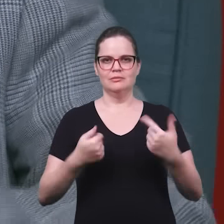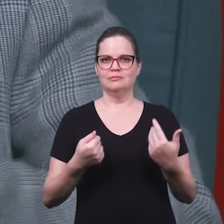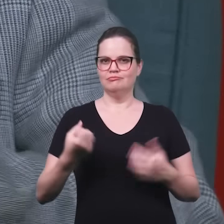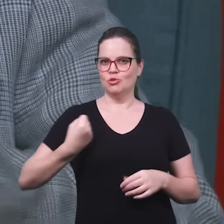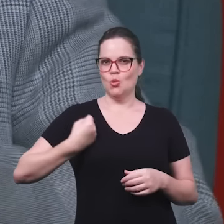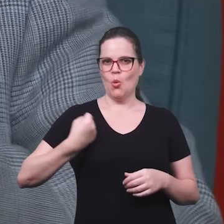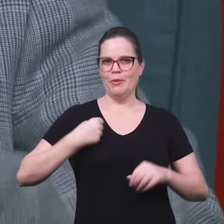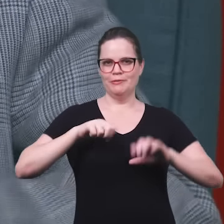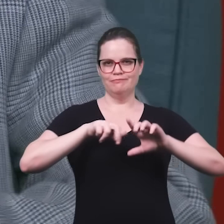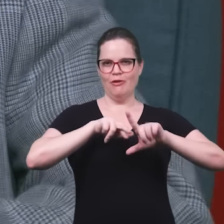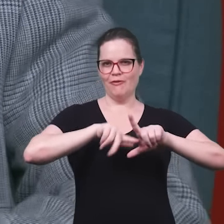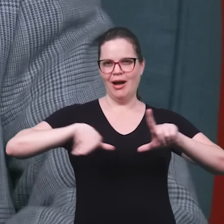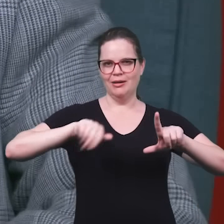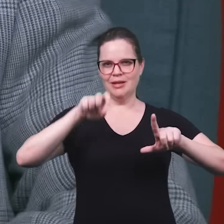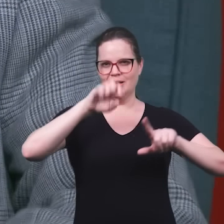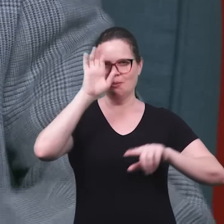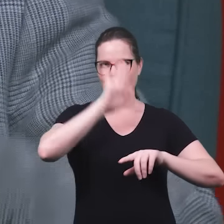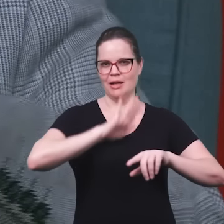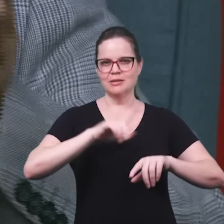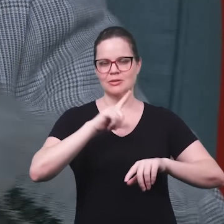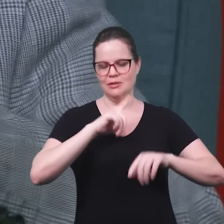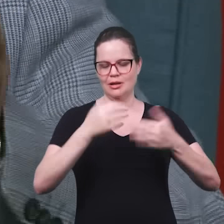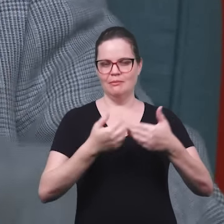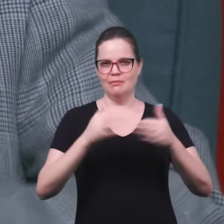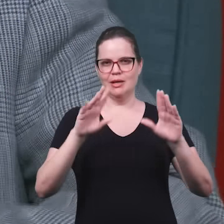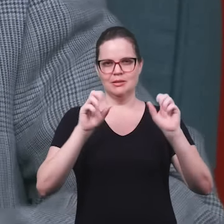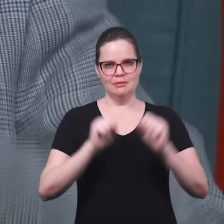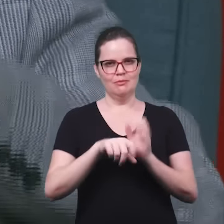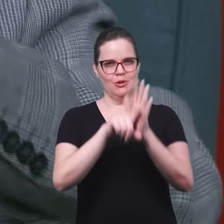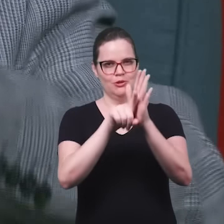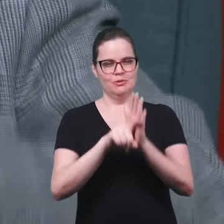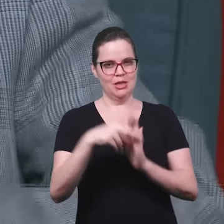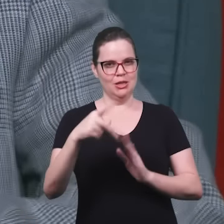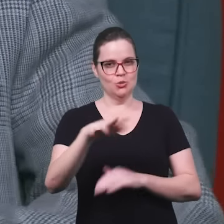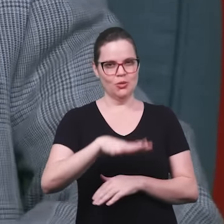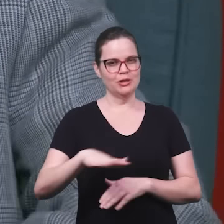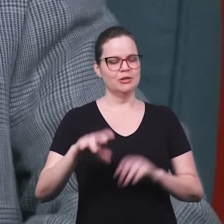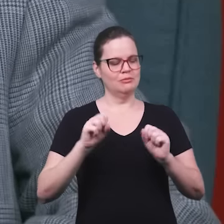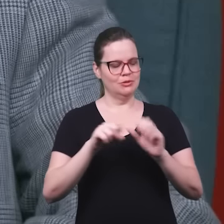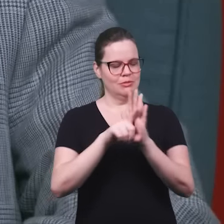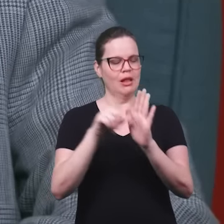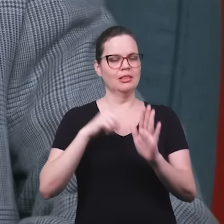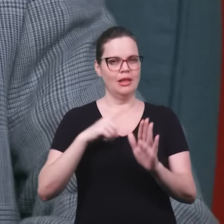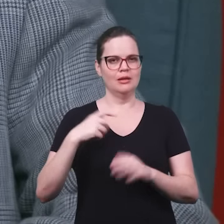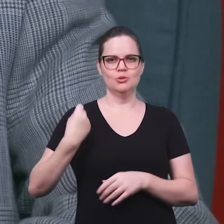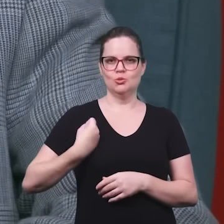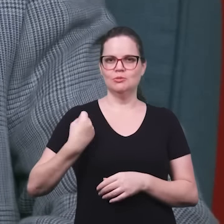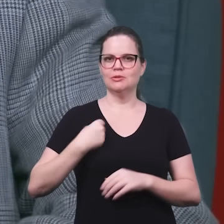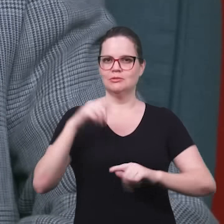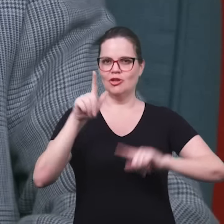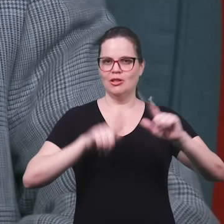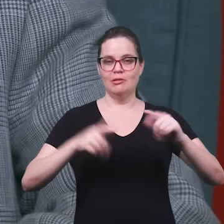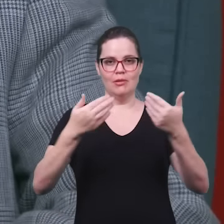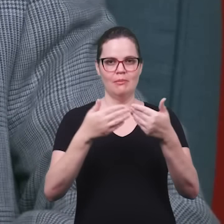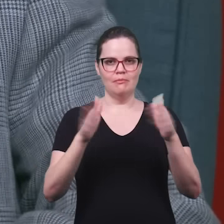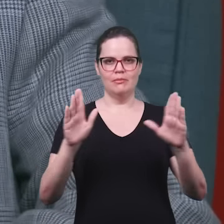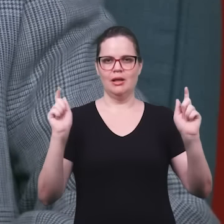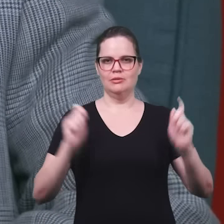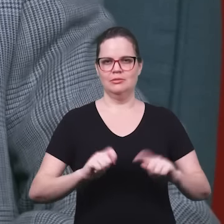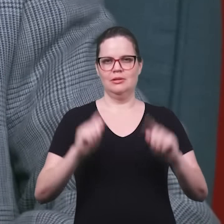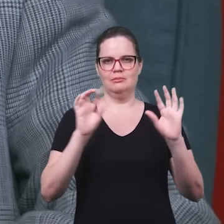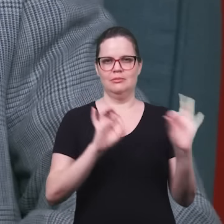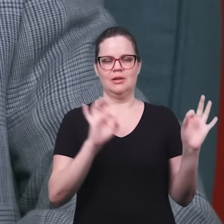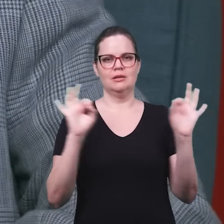em cada região do Brasil nós temos um canal, você pode pesquisar aí na sua região, que nós temos sempre um canal